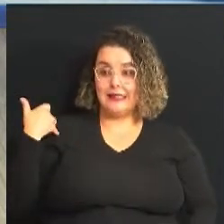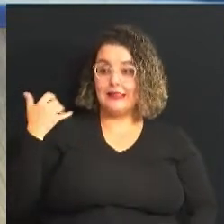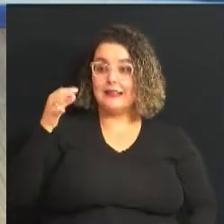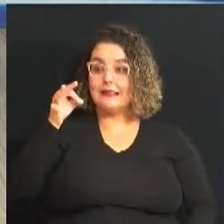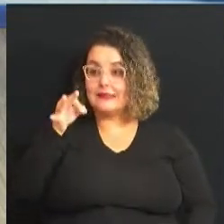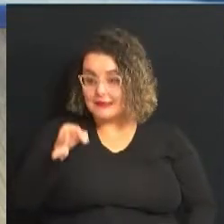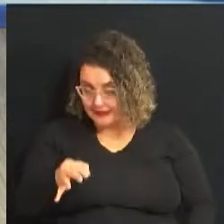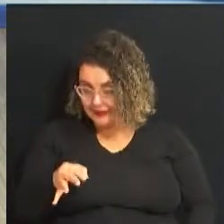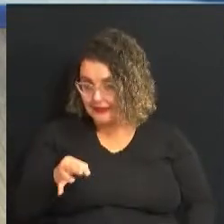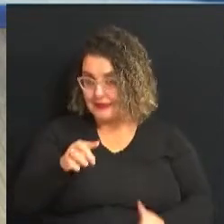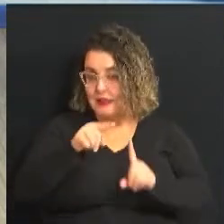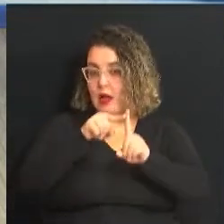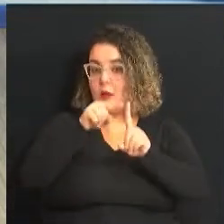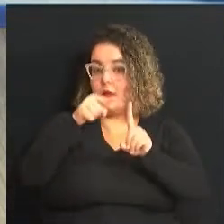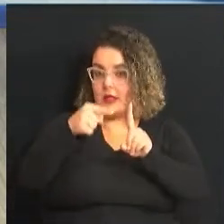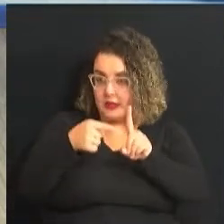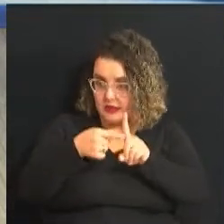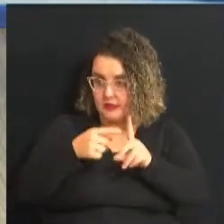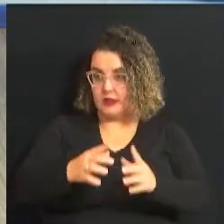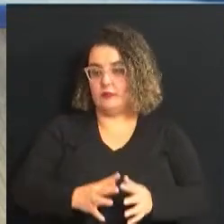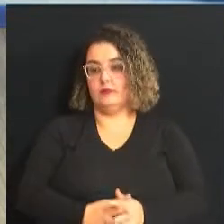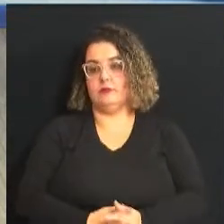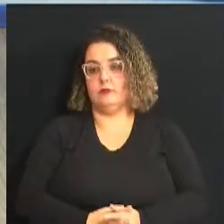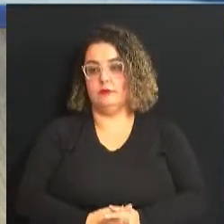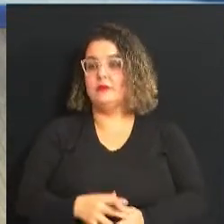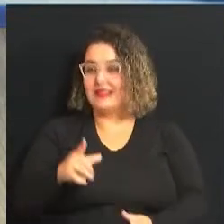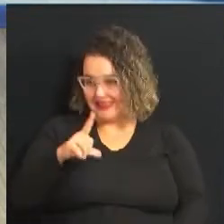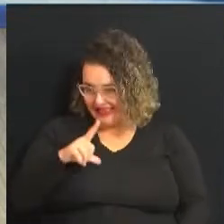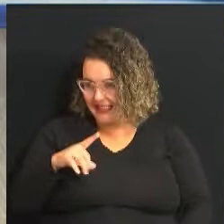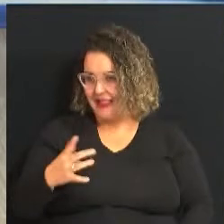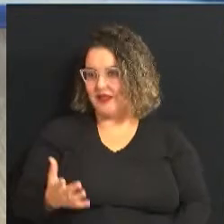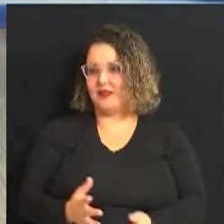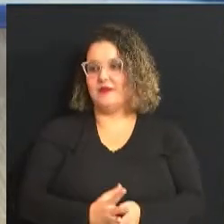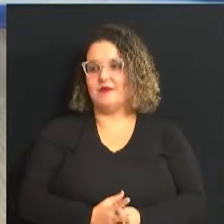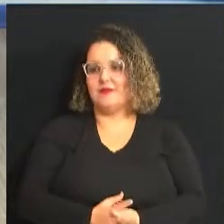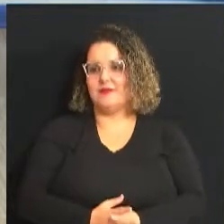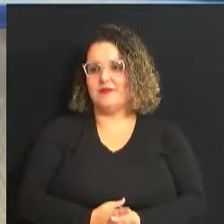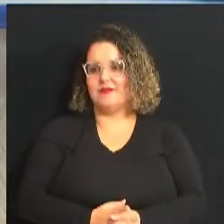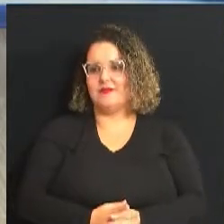para engravidar. Tem isso?